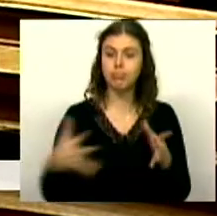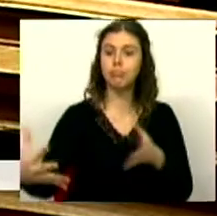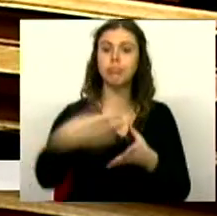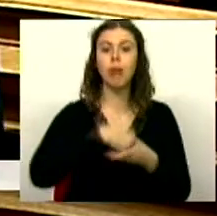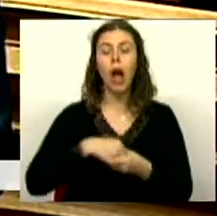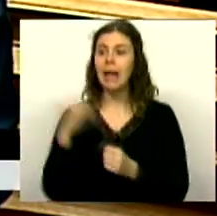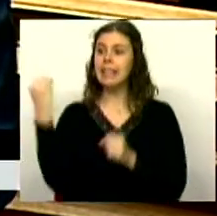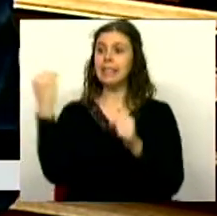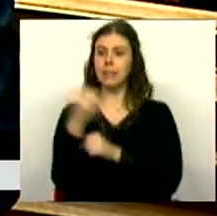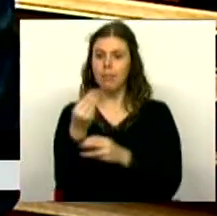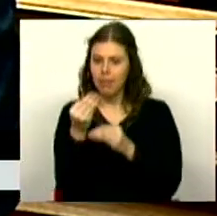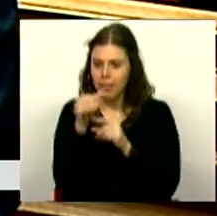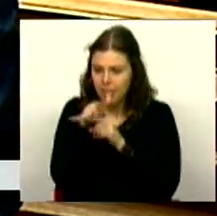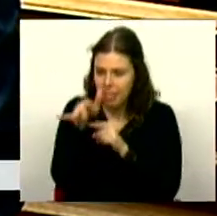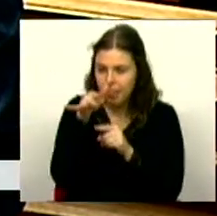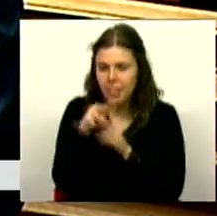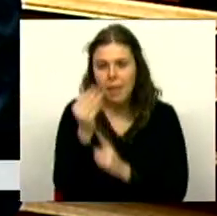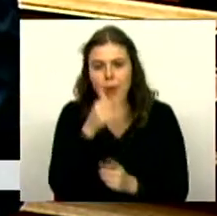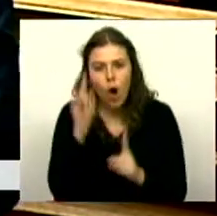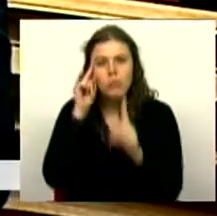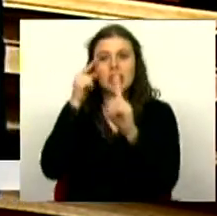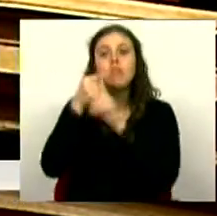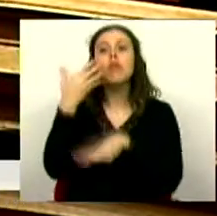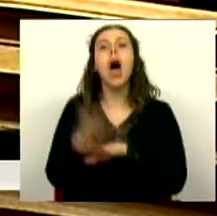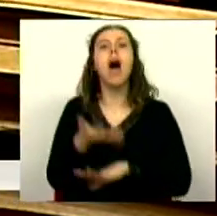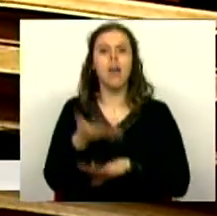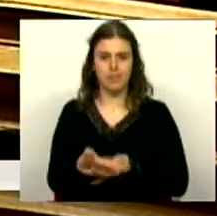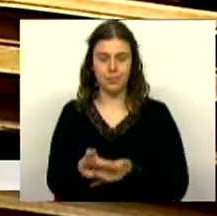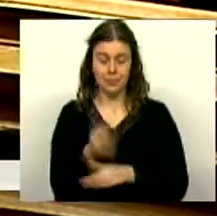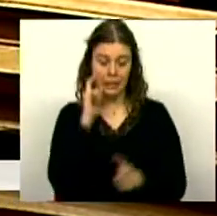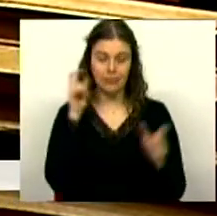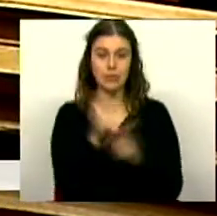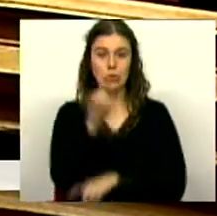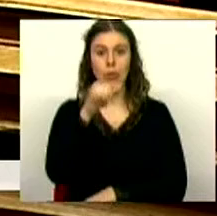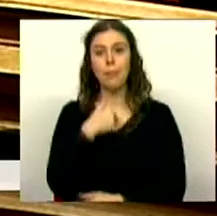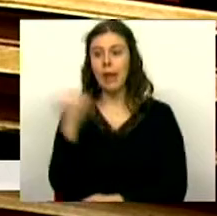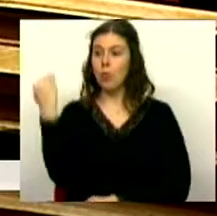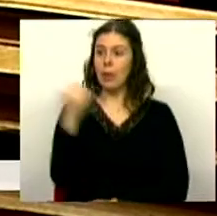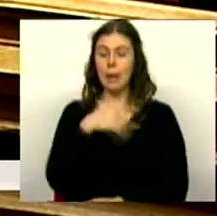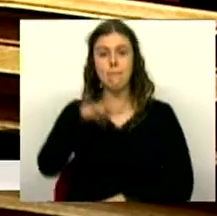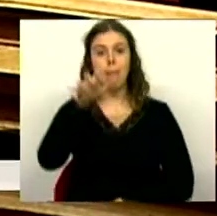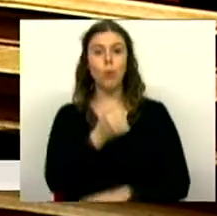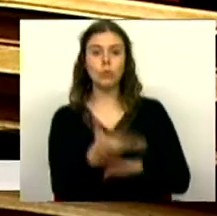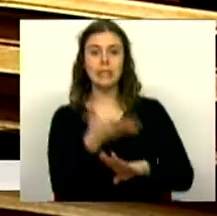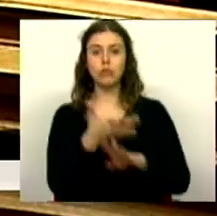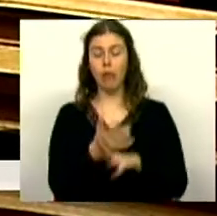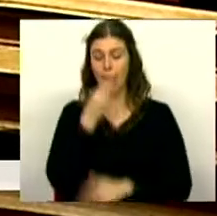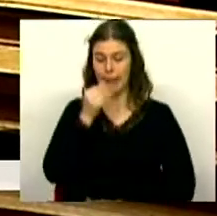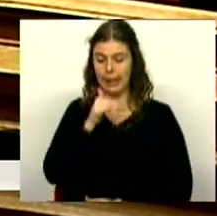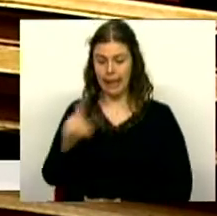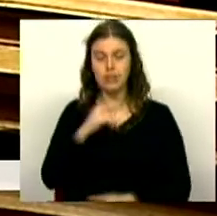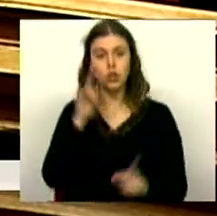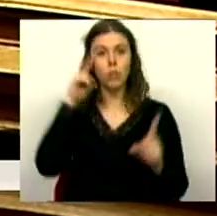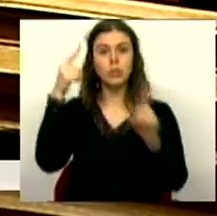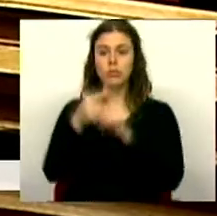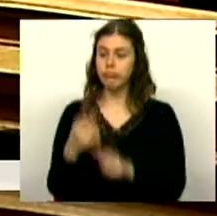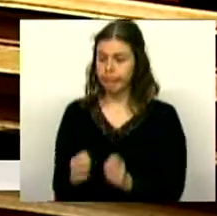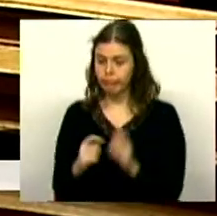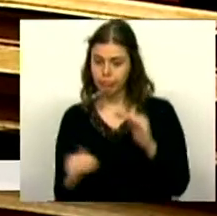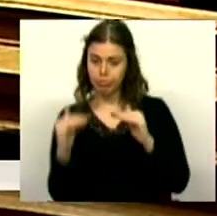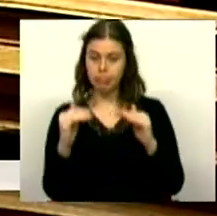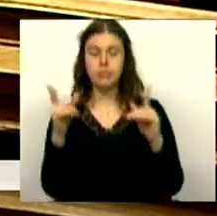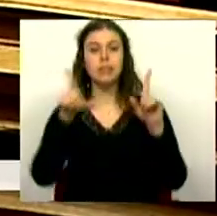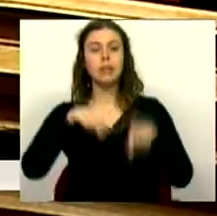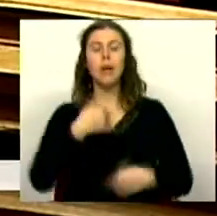crimes de aliciamento de menores para fins sexuais. Uma revisão do crime de abuso sexual de menores dependentes, de forma a reconfigurá-lo e